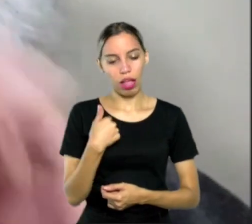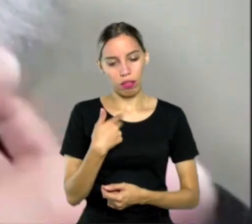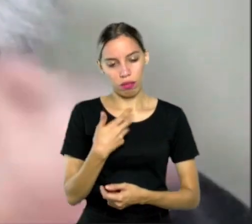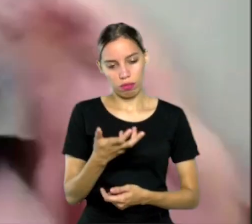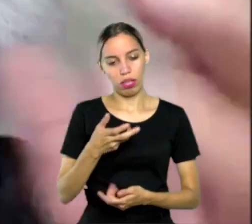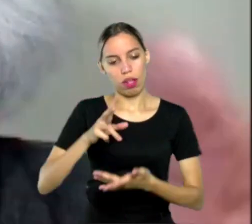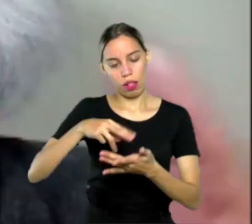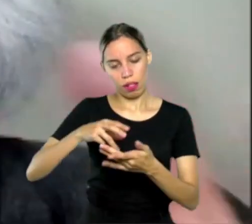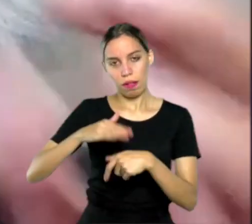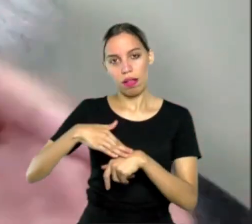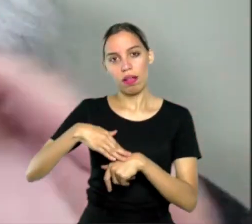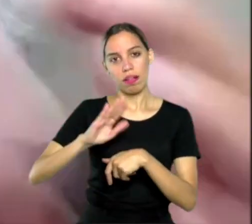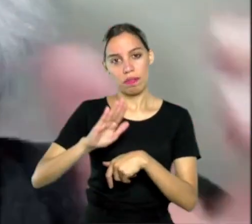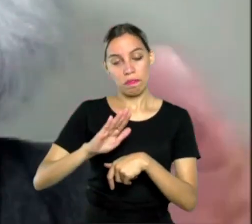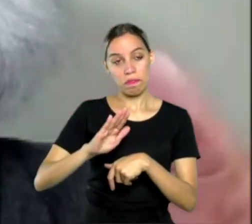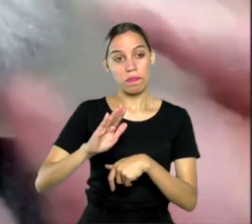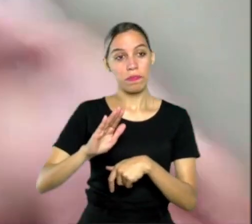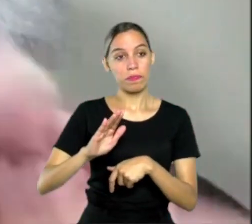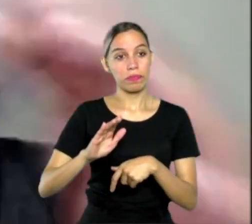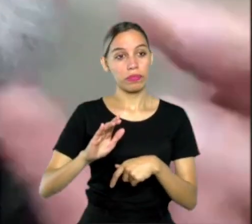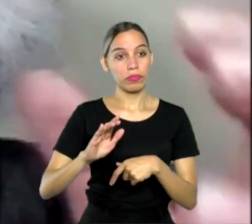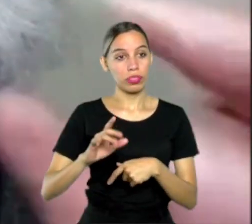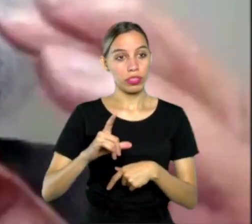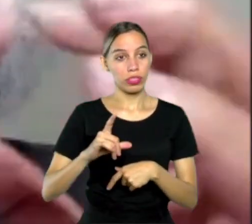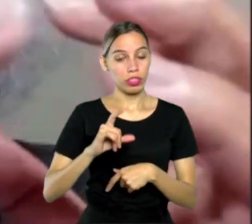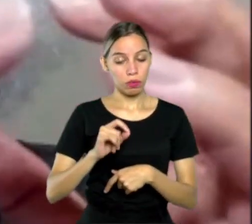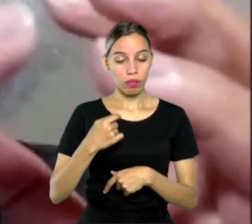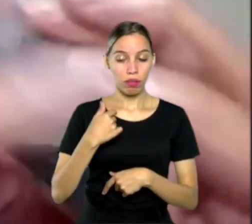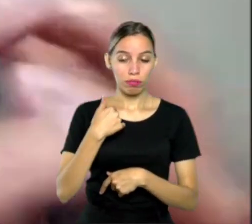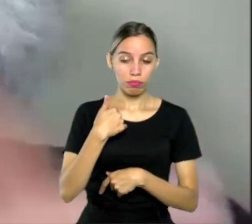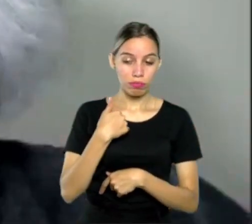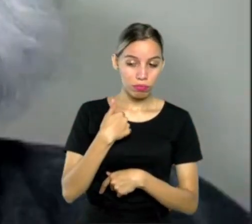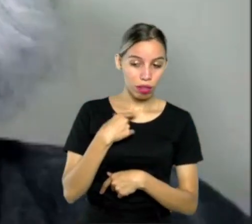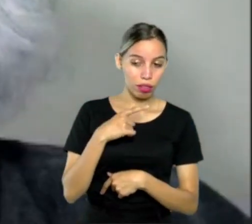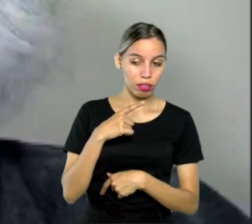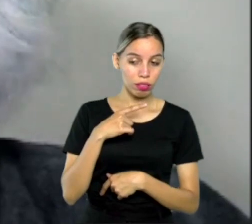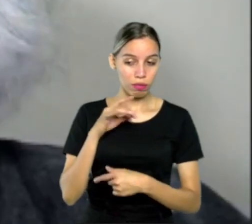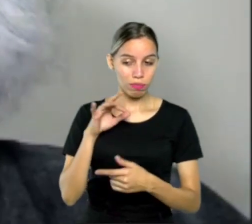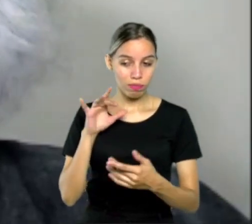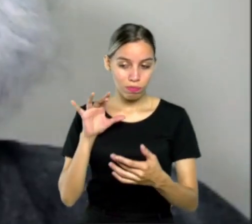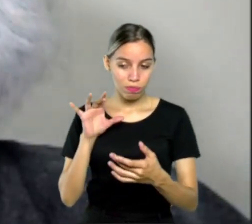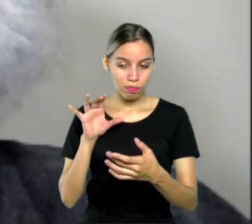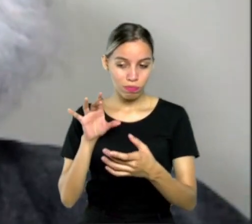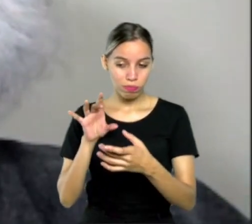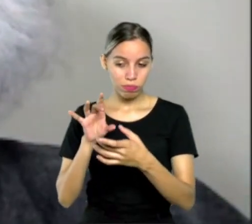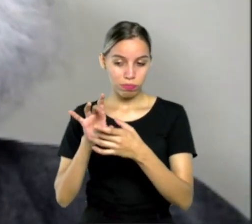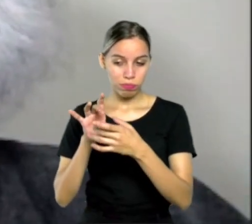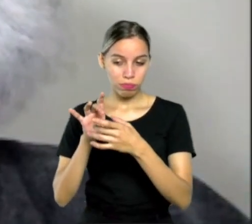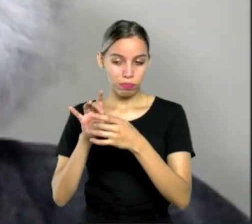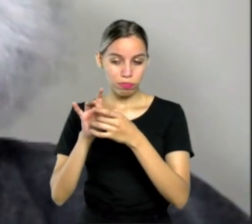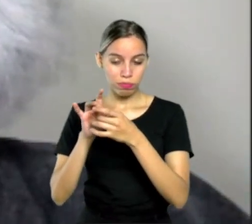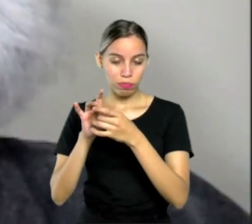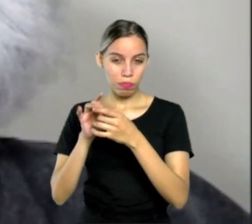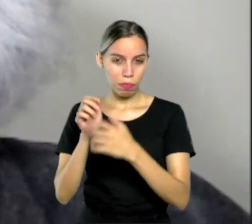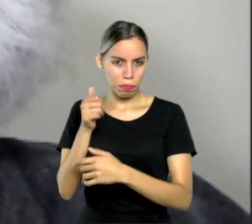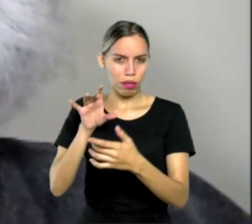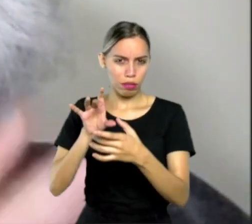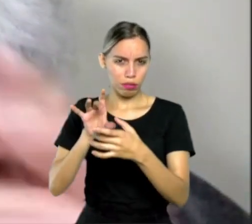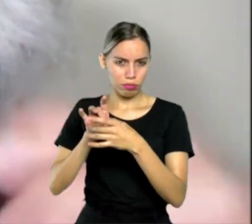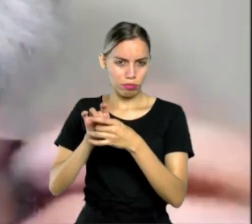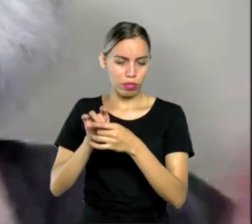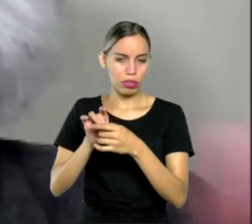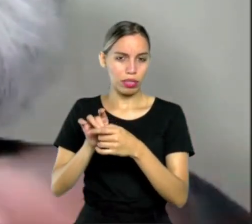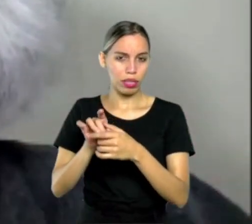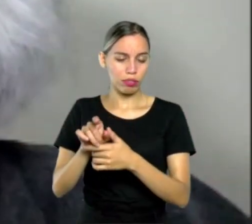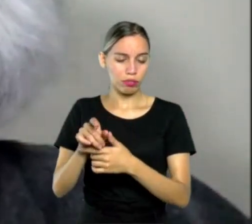E a gente tem uma aproximação de forma de escrever, sabe? Eu me